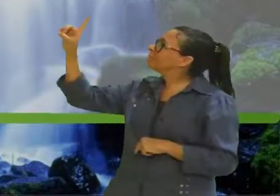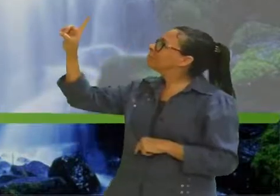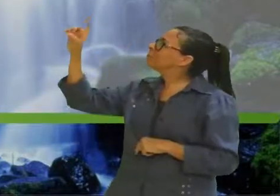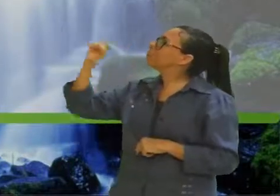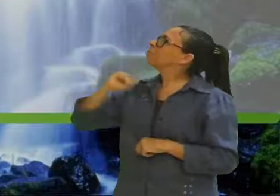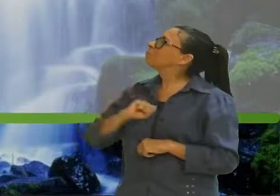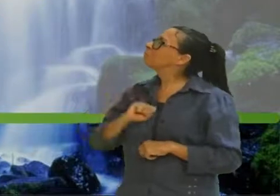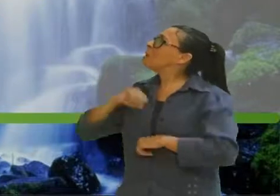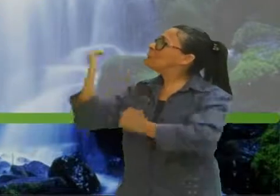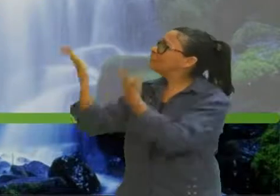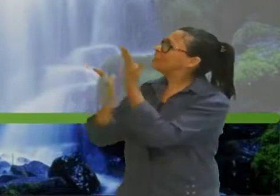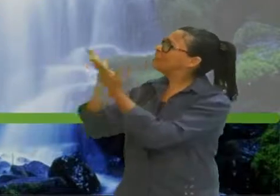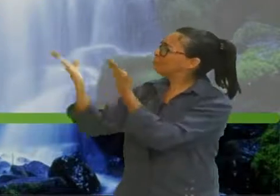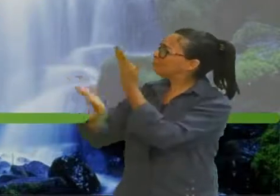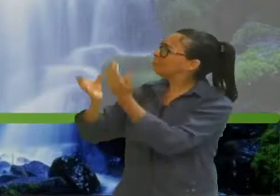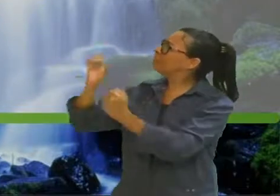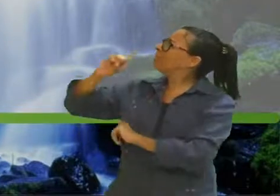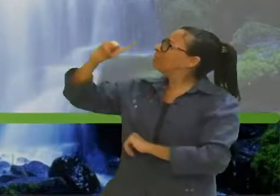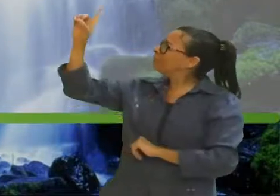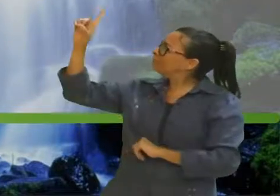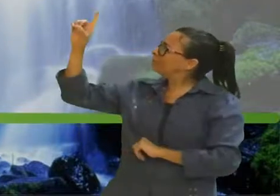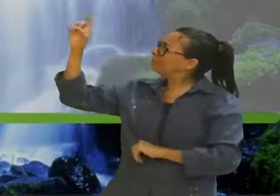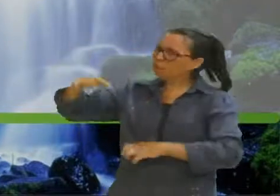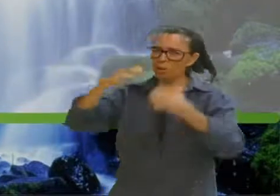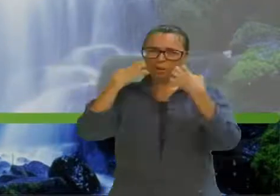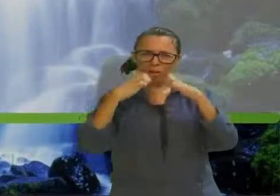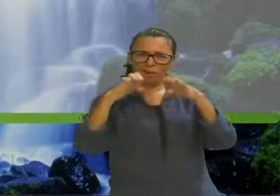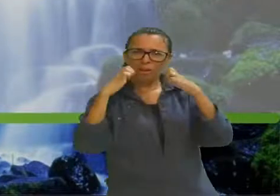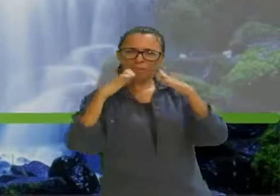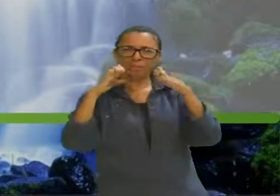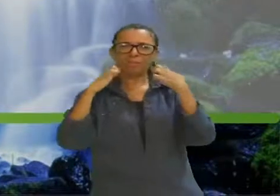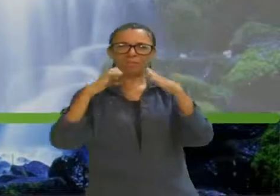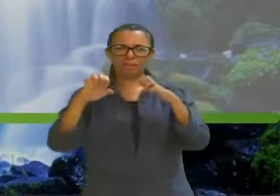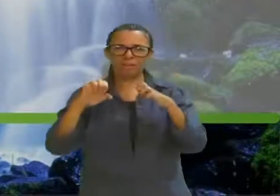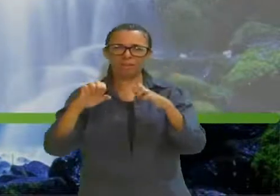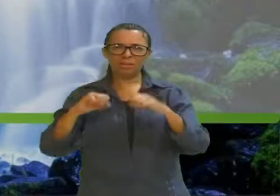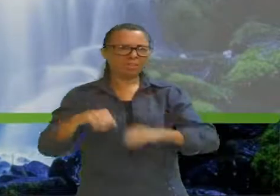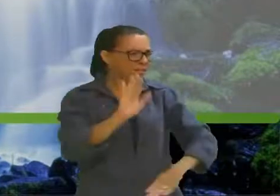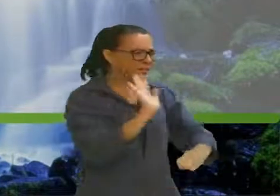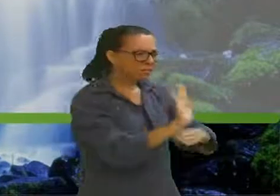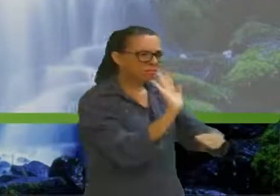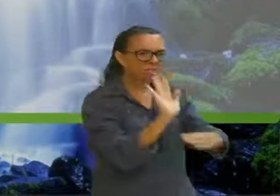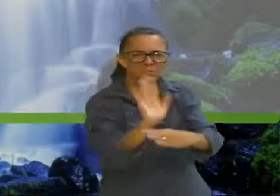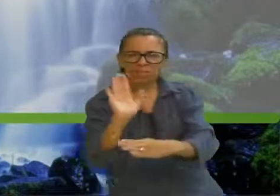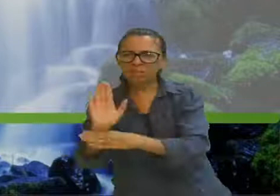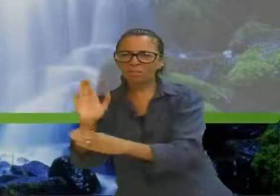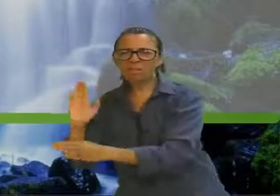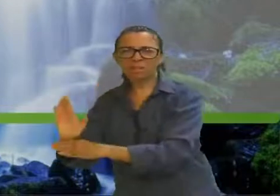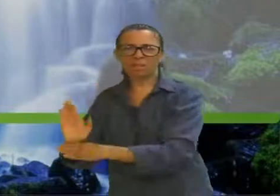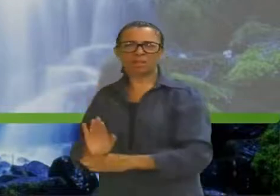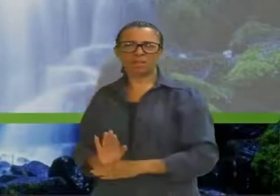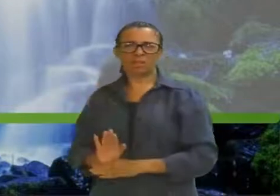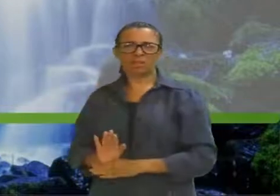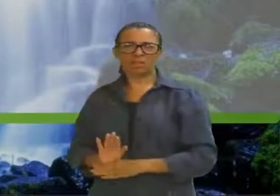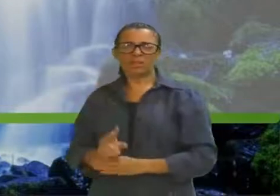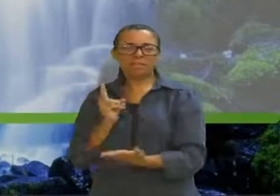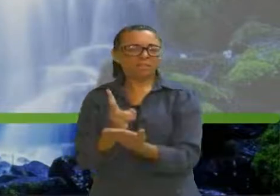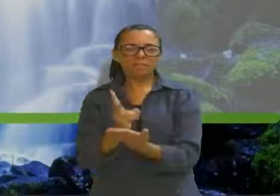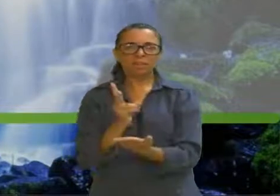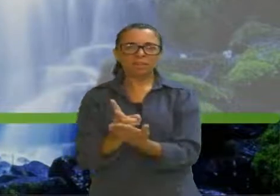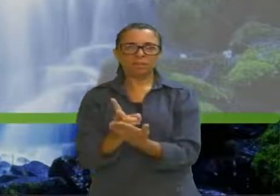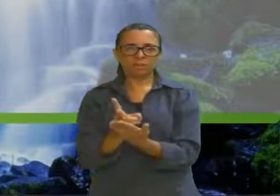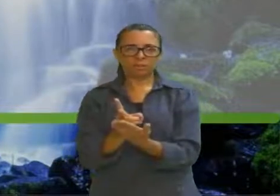tua vida na presença de Deus, e aí você não tem aquela vida mais centrada em você, mas a tua vida está centrada na vontade de